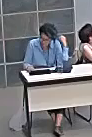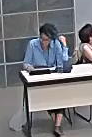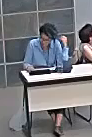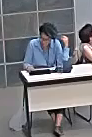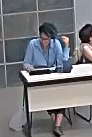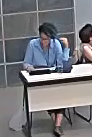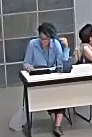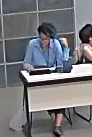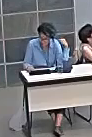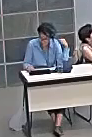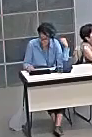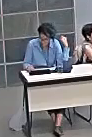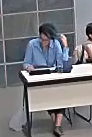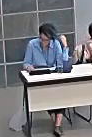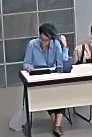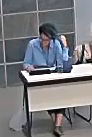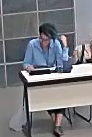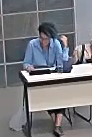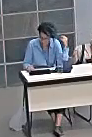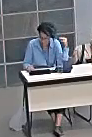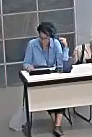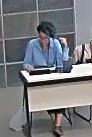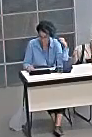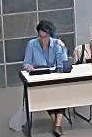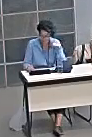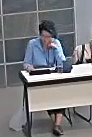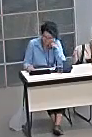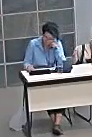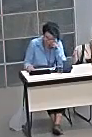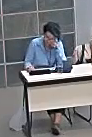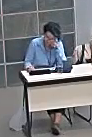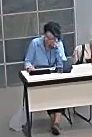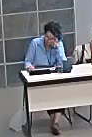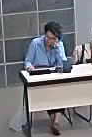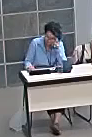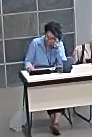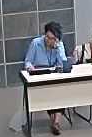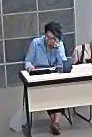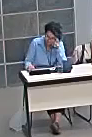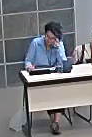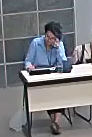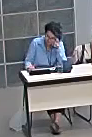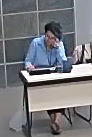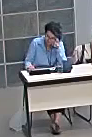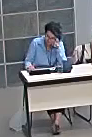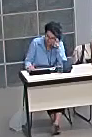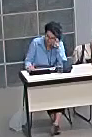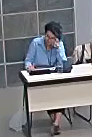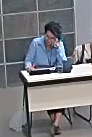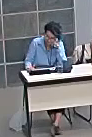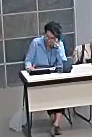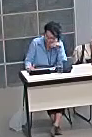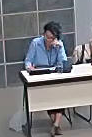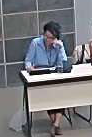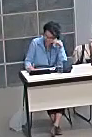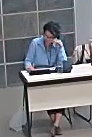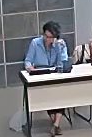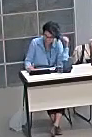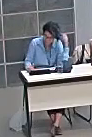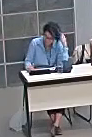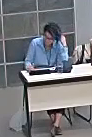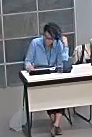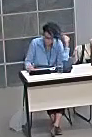instigou e abertura de um inquérito Civil e na questão da notícia de